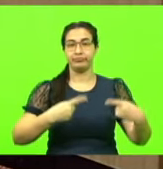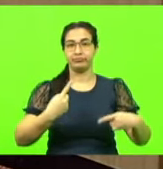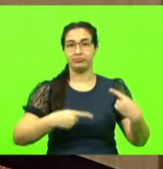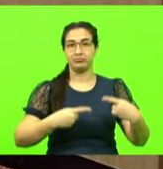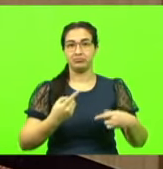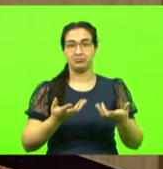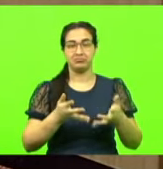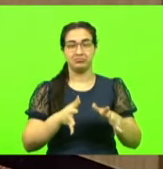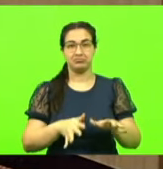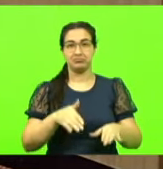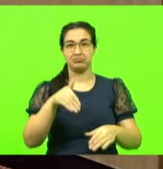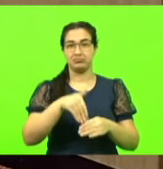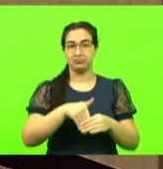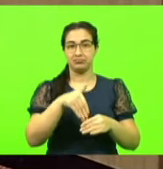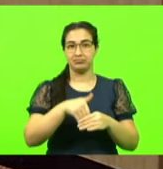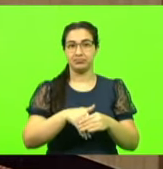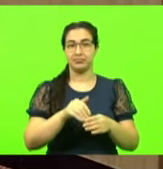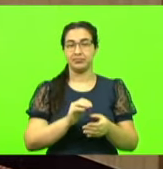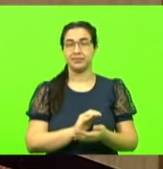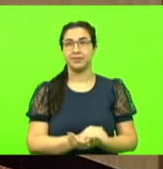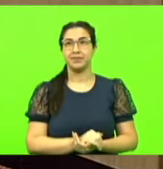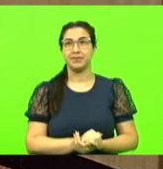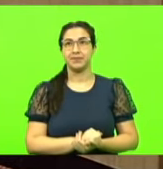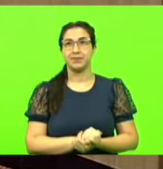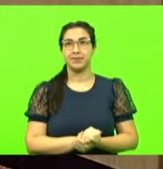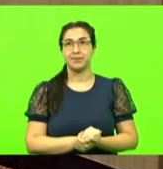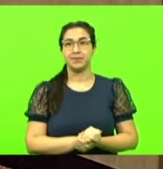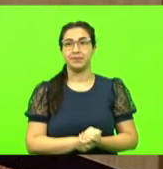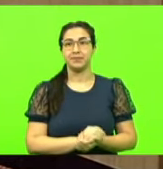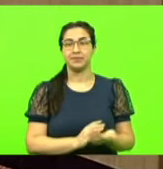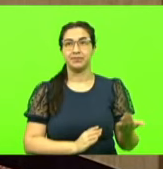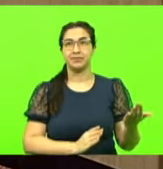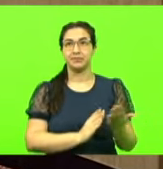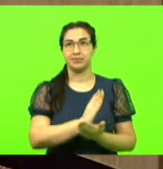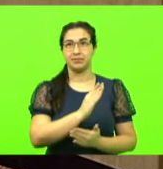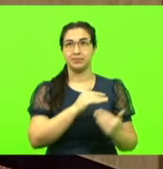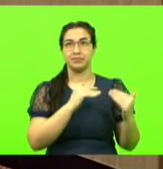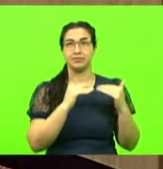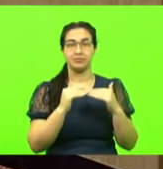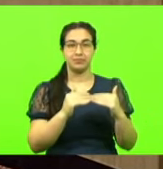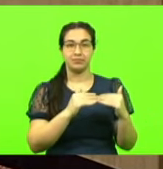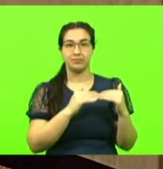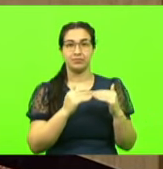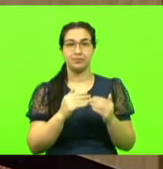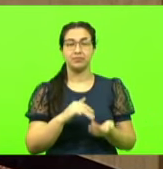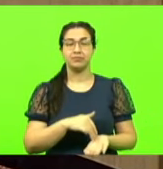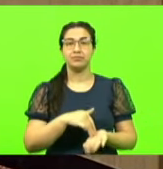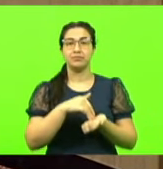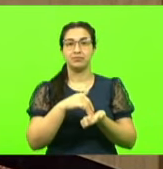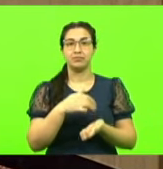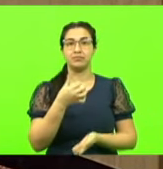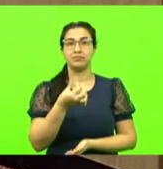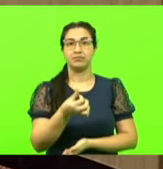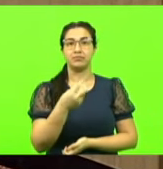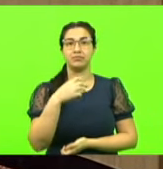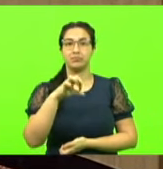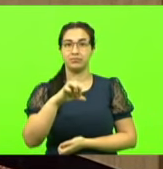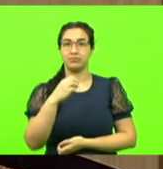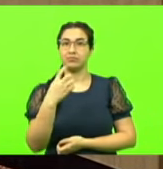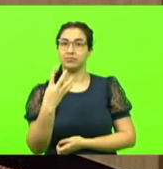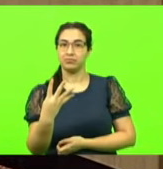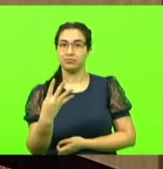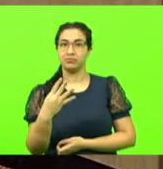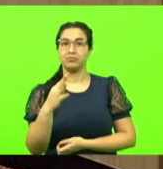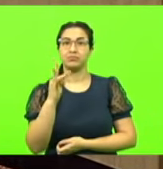queira discutir, em votação. Deputados que aprovam, permaneçam como se encontram. Aprovado por unanimidade. Moção 694, autor deputado